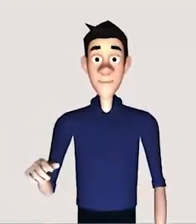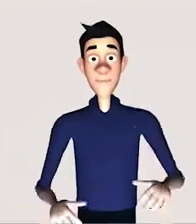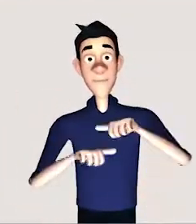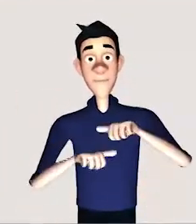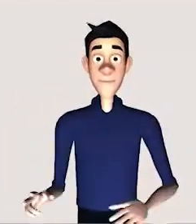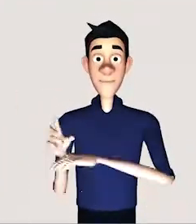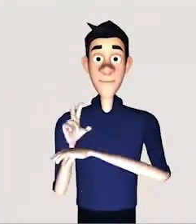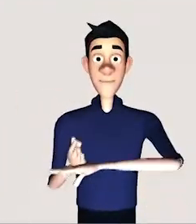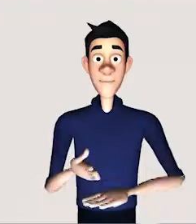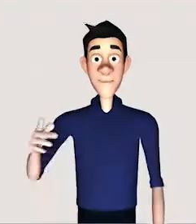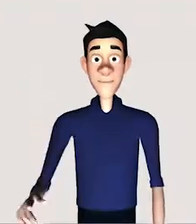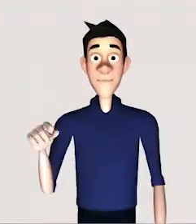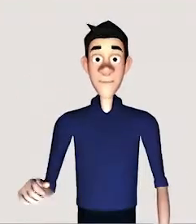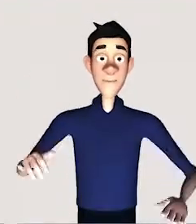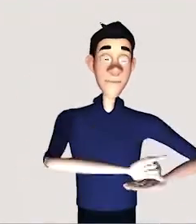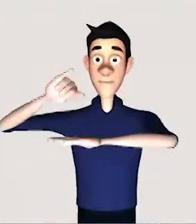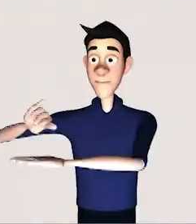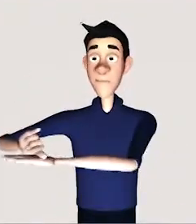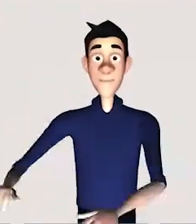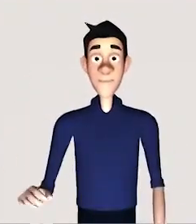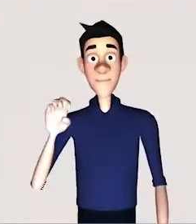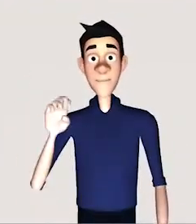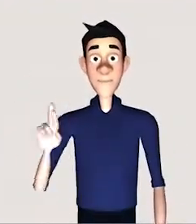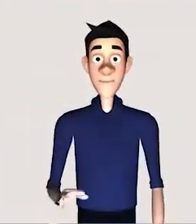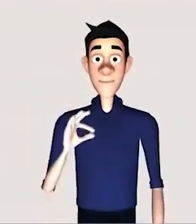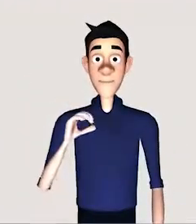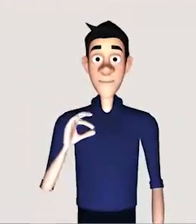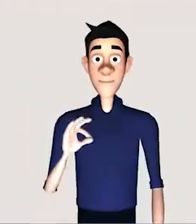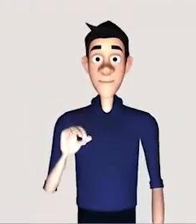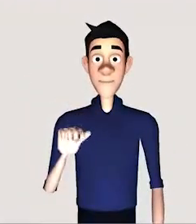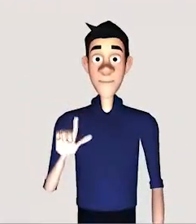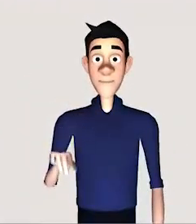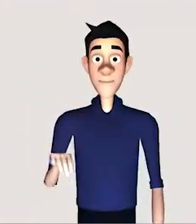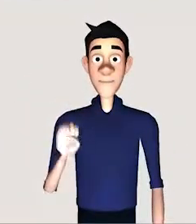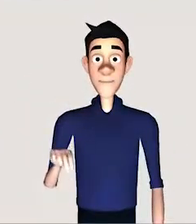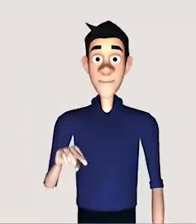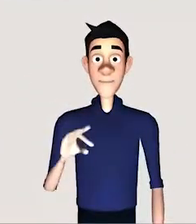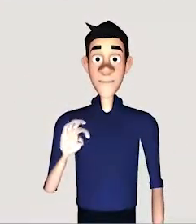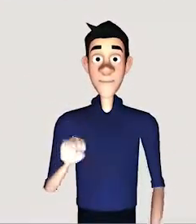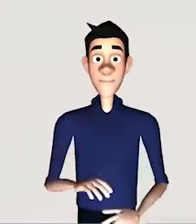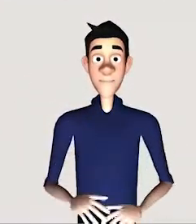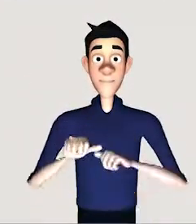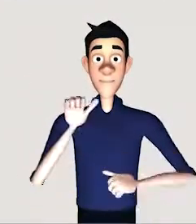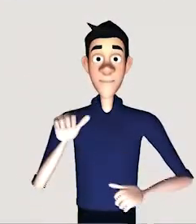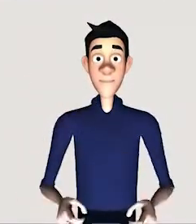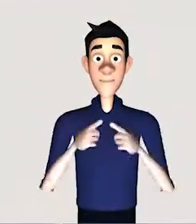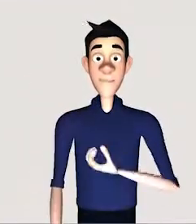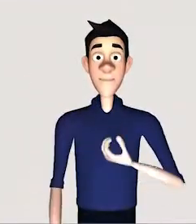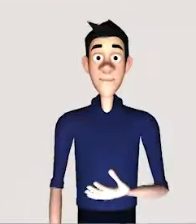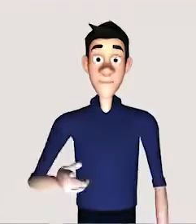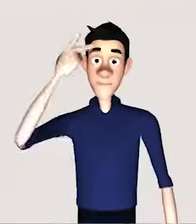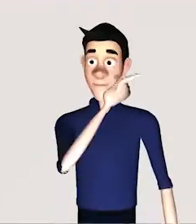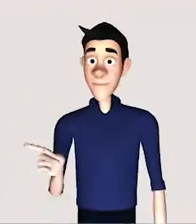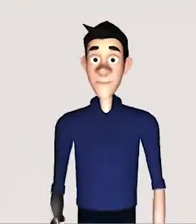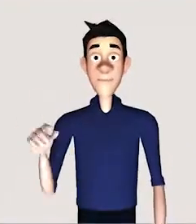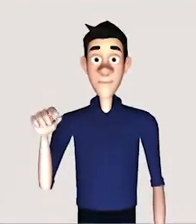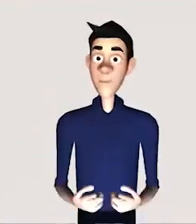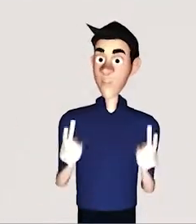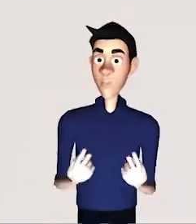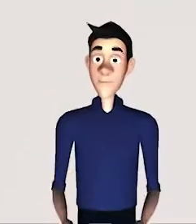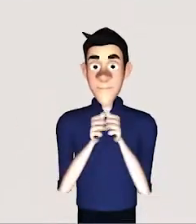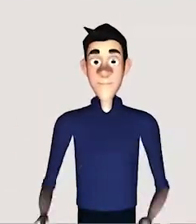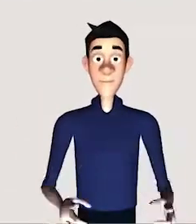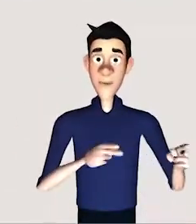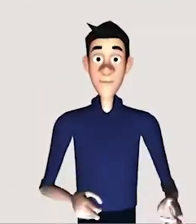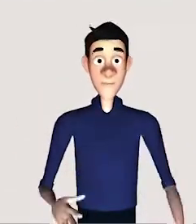do acervo, ele sente falta daquele acervo. Então, você precisa ter isso muito claro para poder até justificar para essas pessoas que não